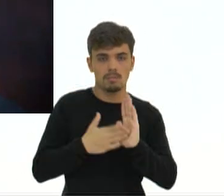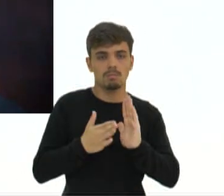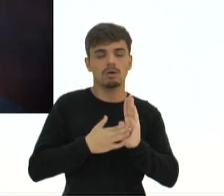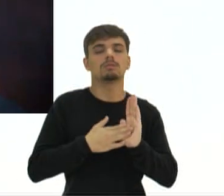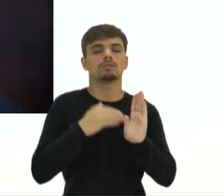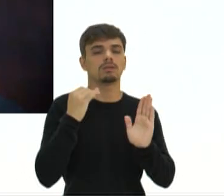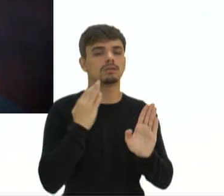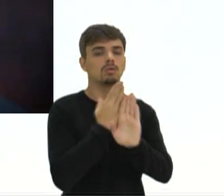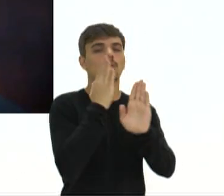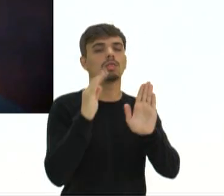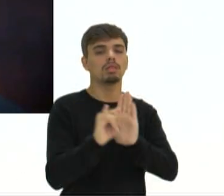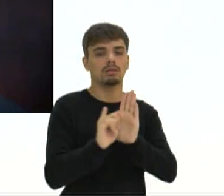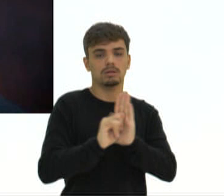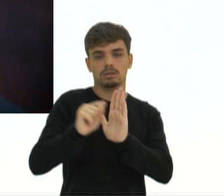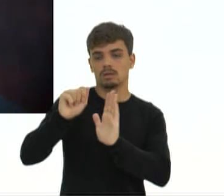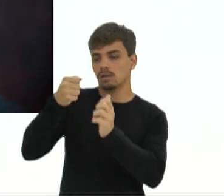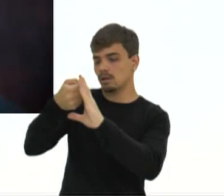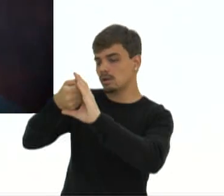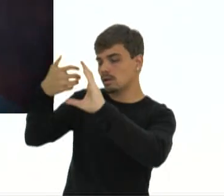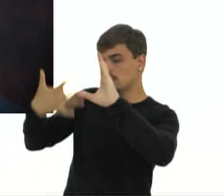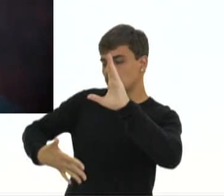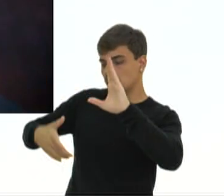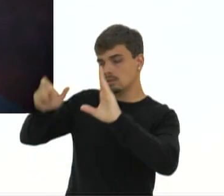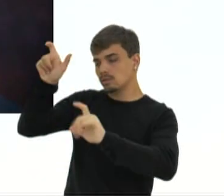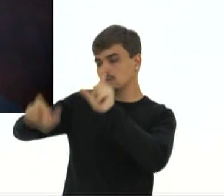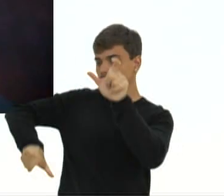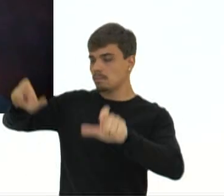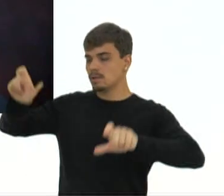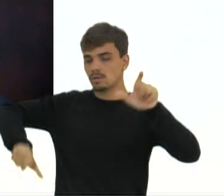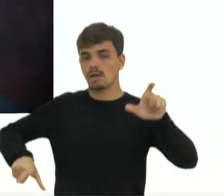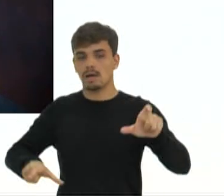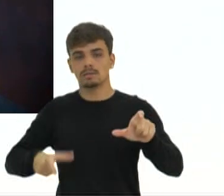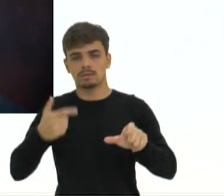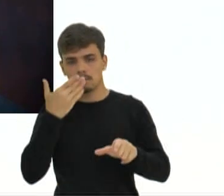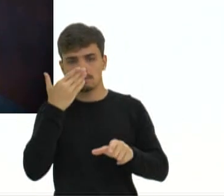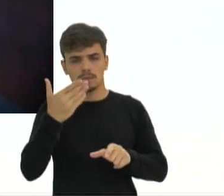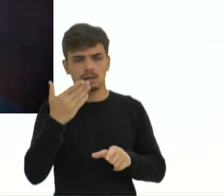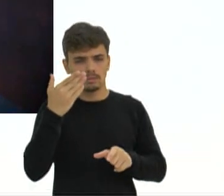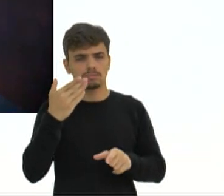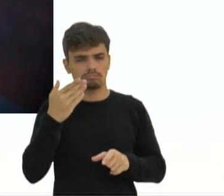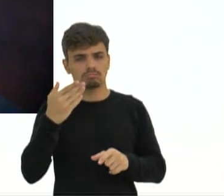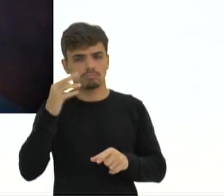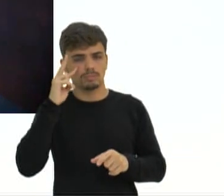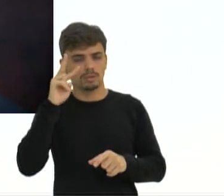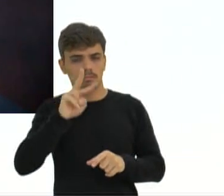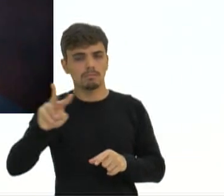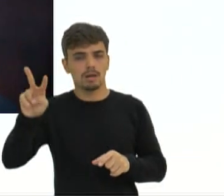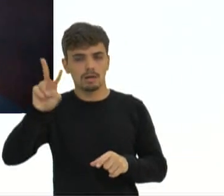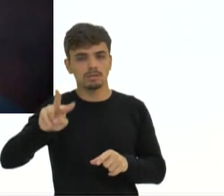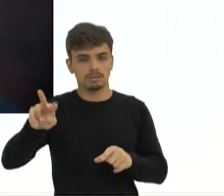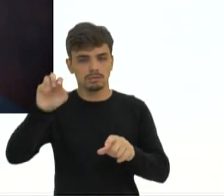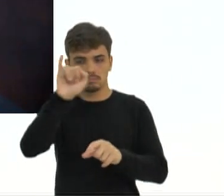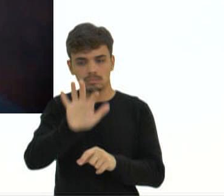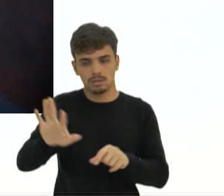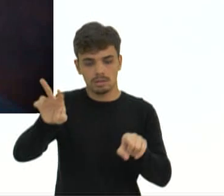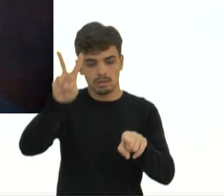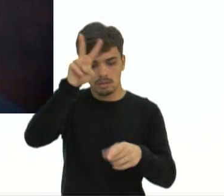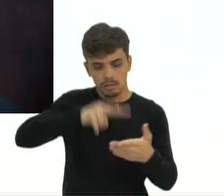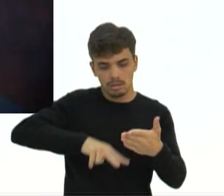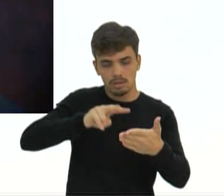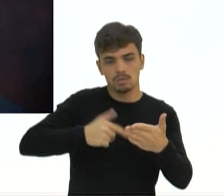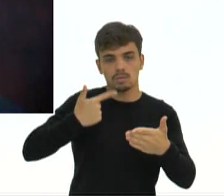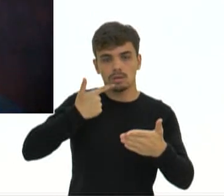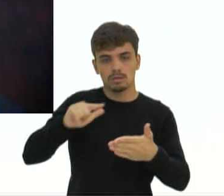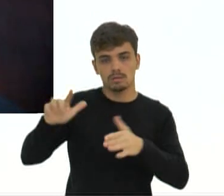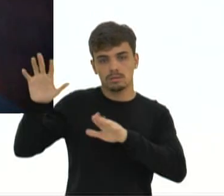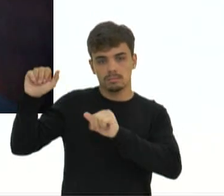as características dos personagens a partir da imagem e leia isso em espanhol, né? Isso fica fácil quando